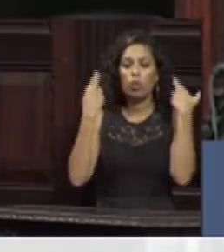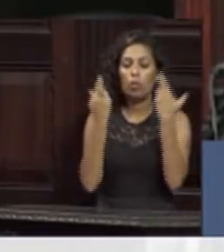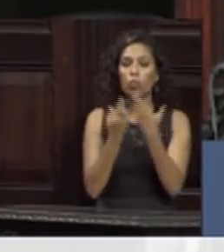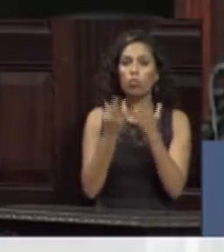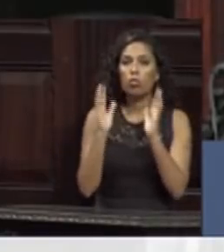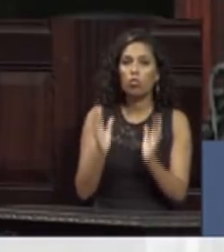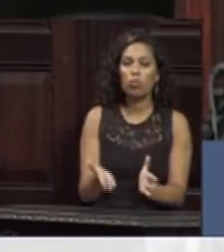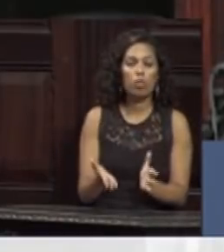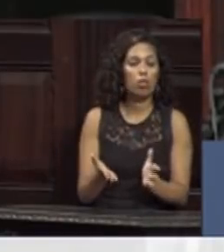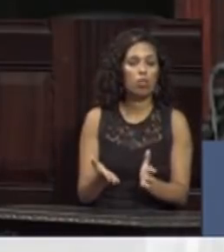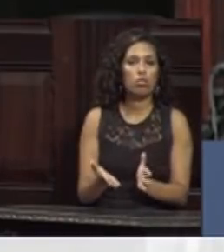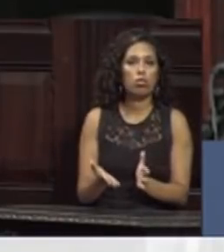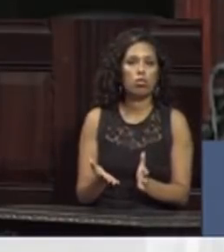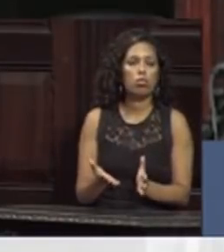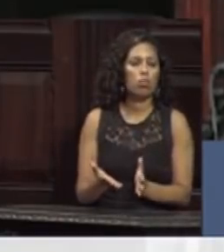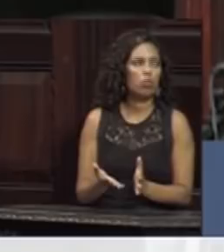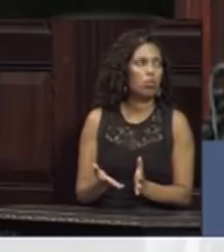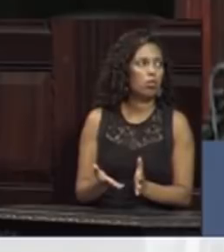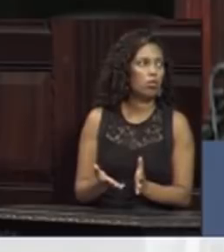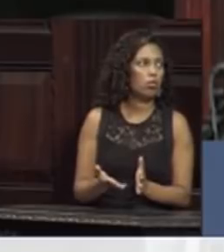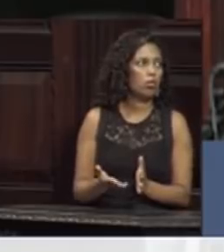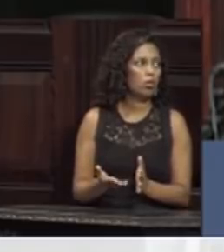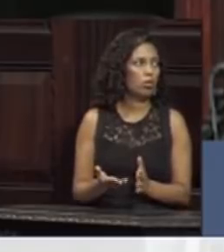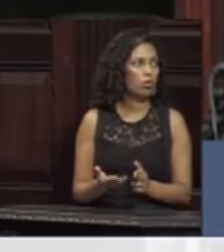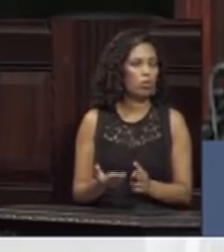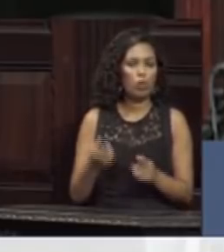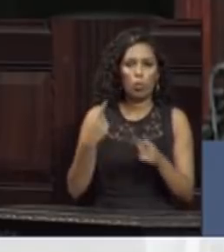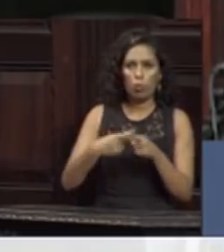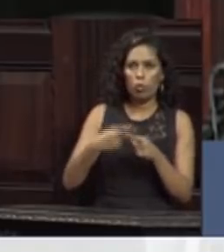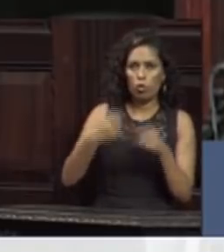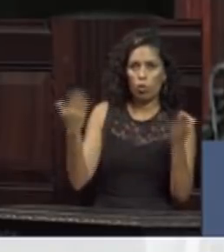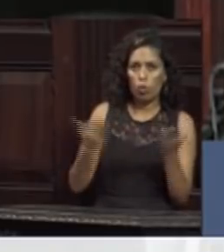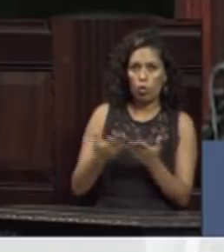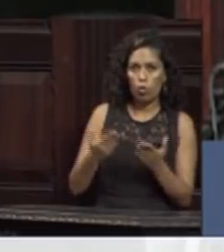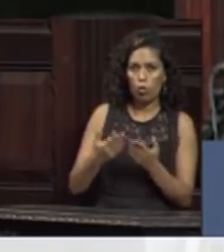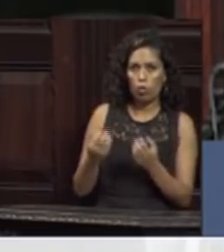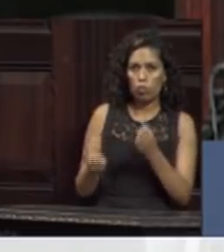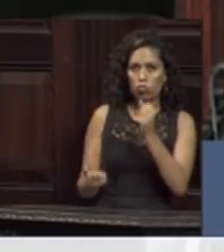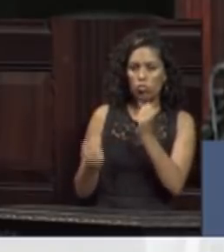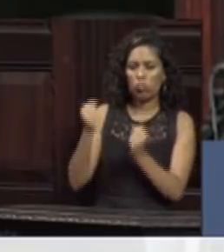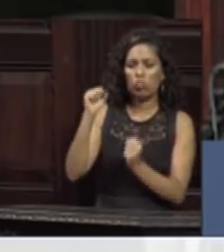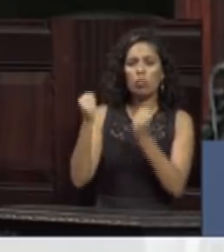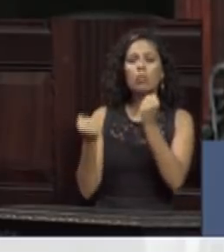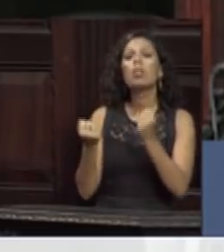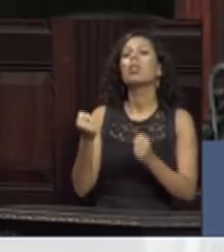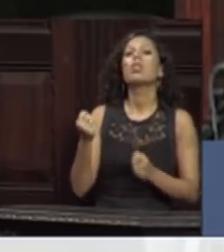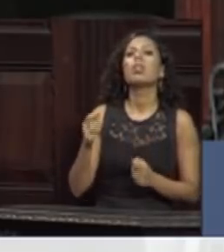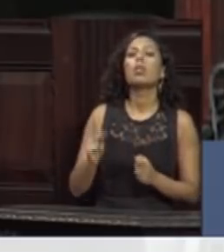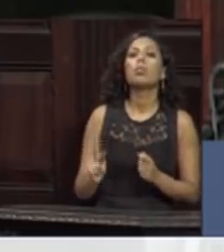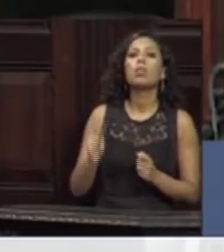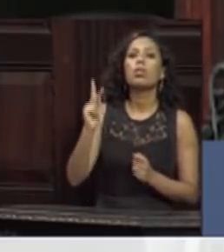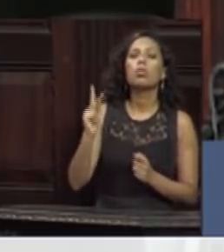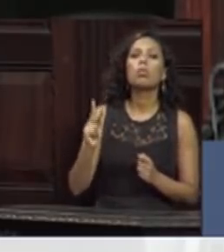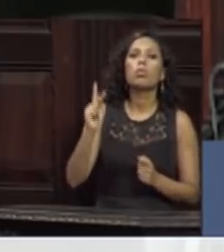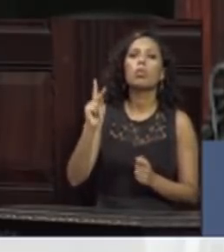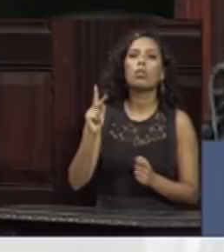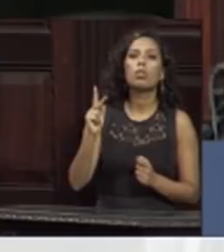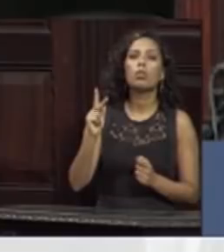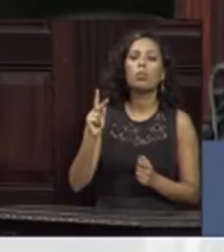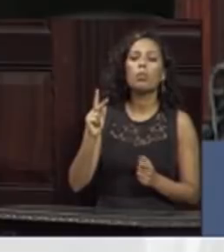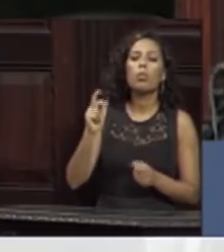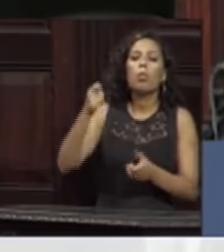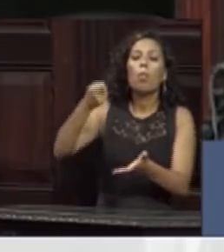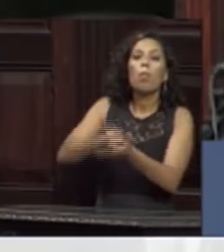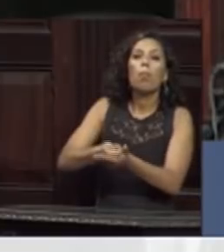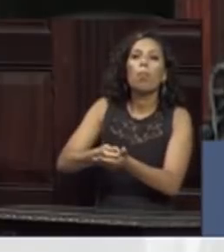todos os campos maduros, porque hoje a Petrobras, custa para a Petrobras produzir menos de $7 o barril do pré-sal